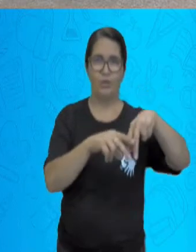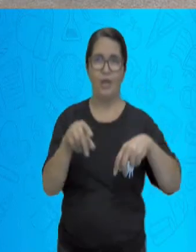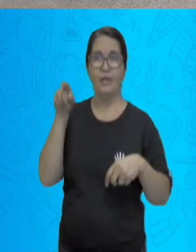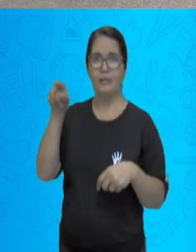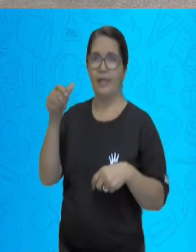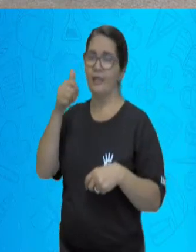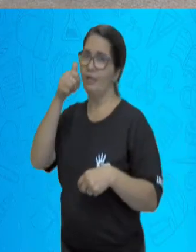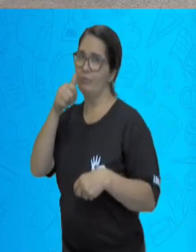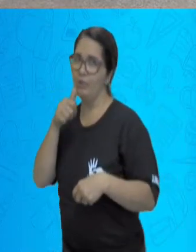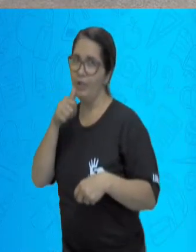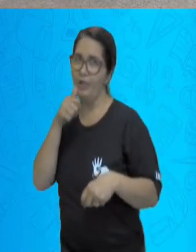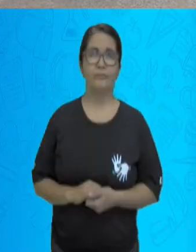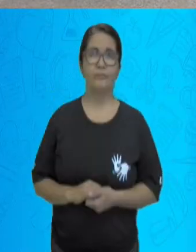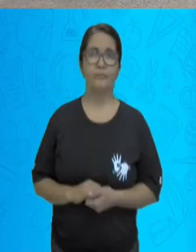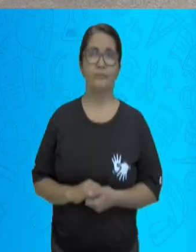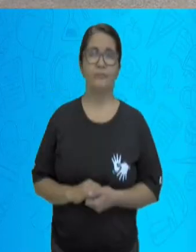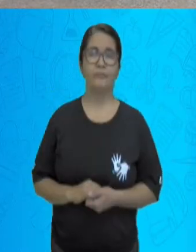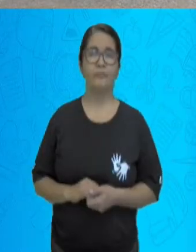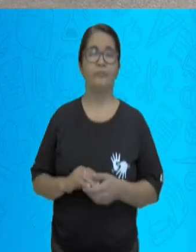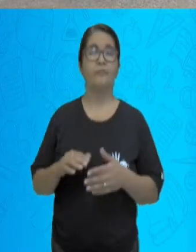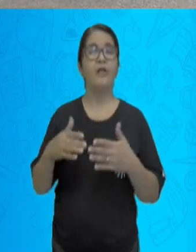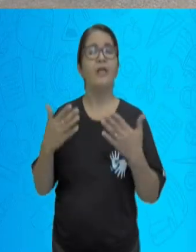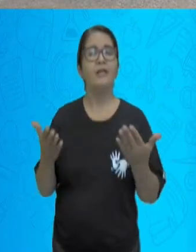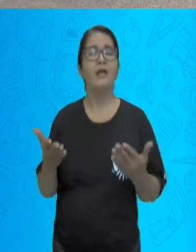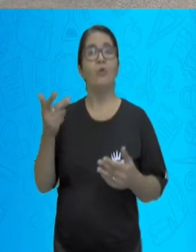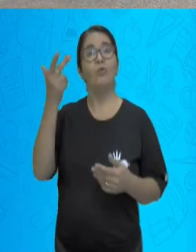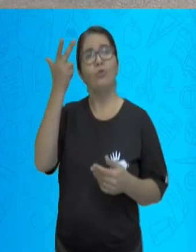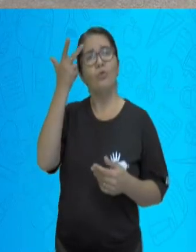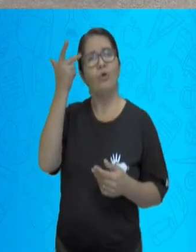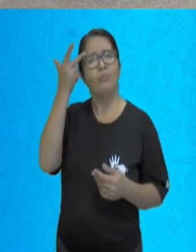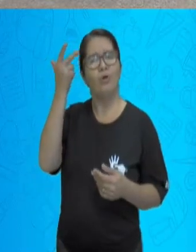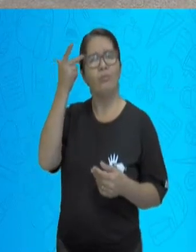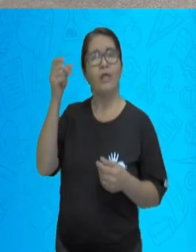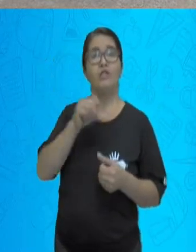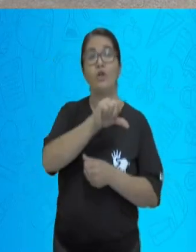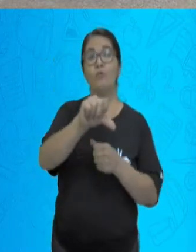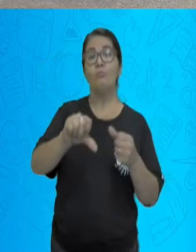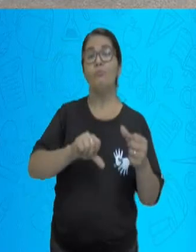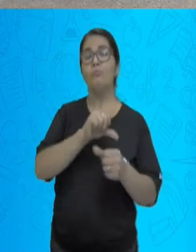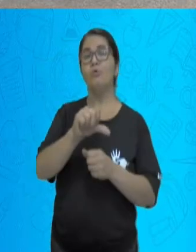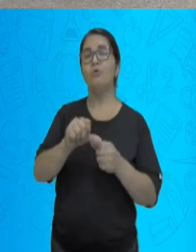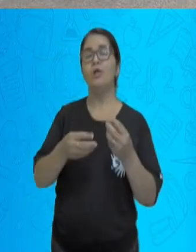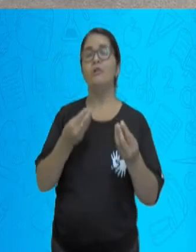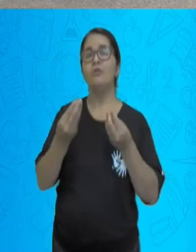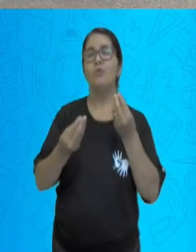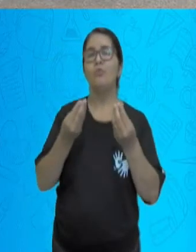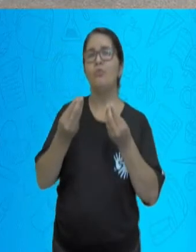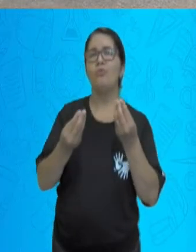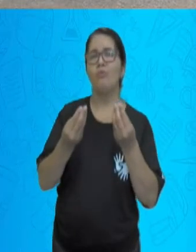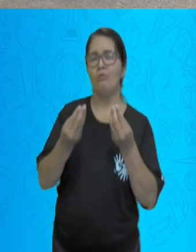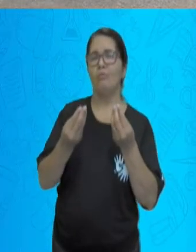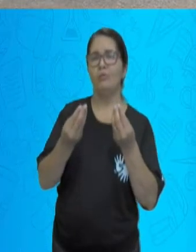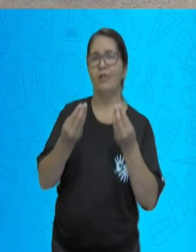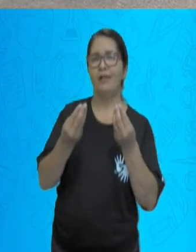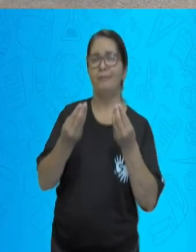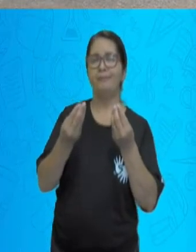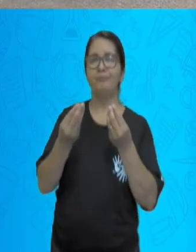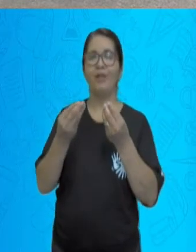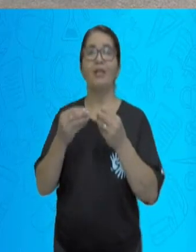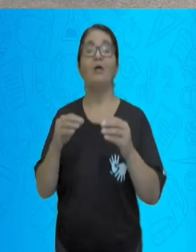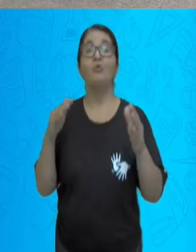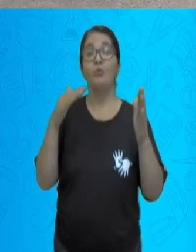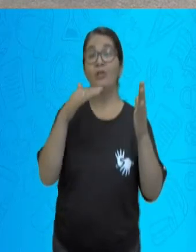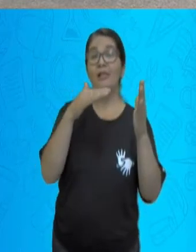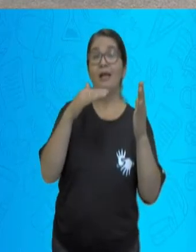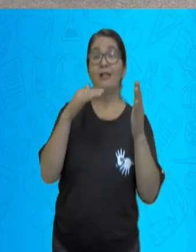do mesmo radical. Normalmente, se altera a desinência. ou seja, a